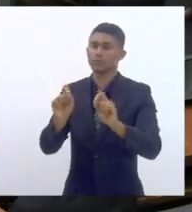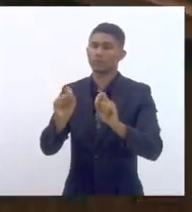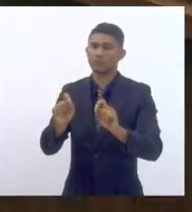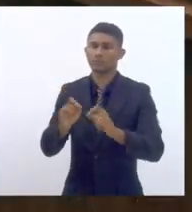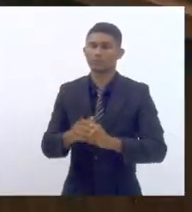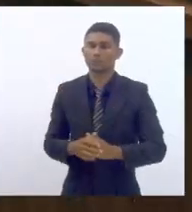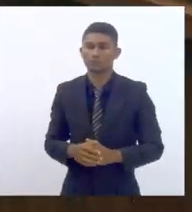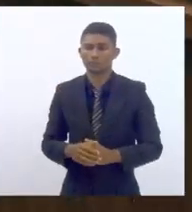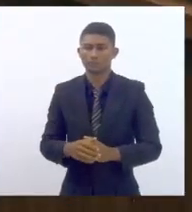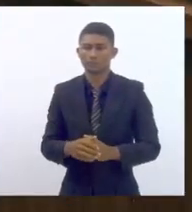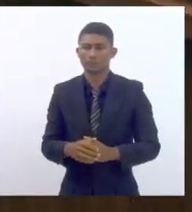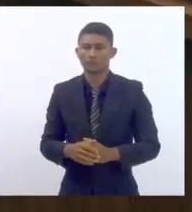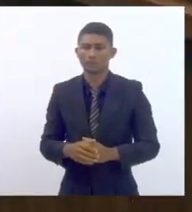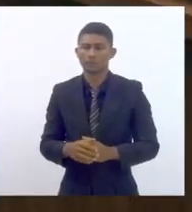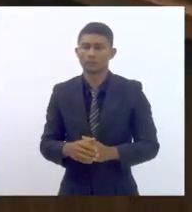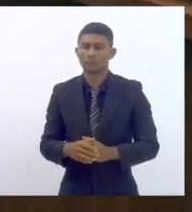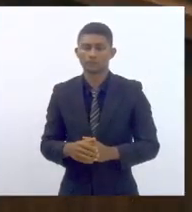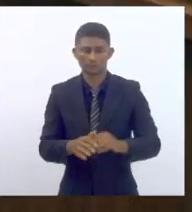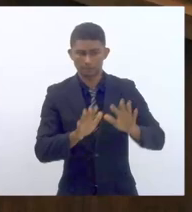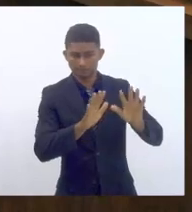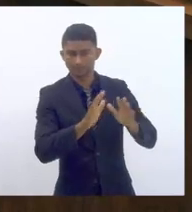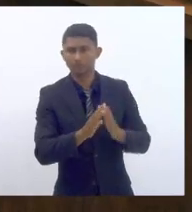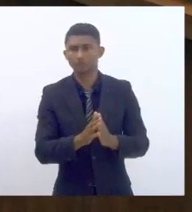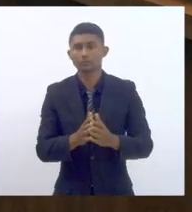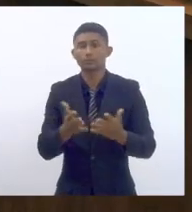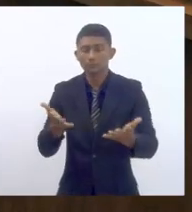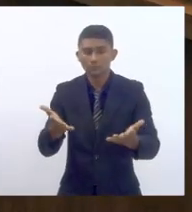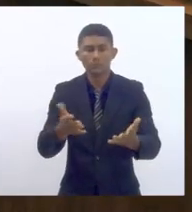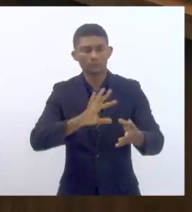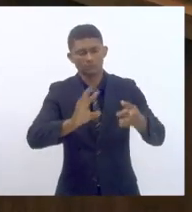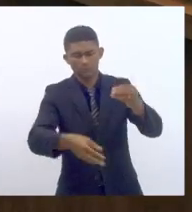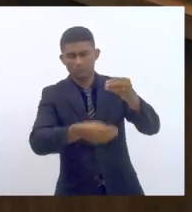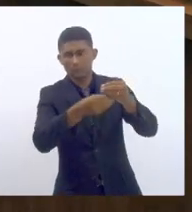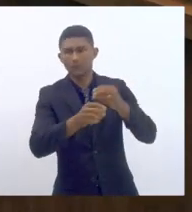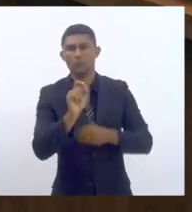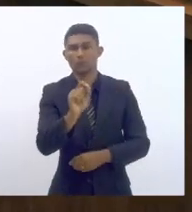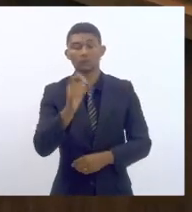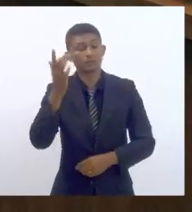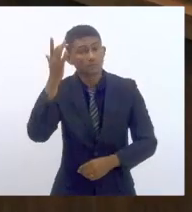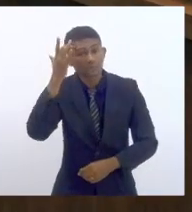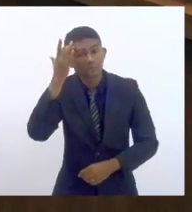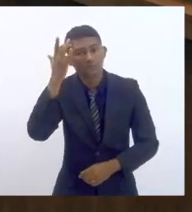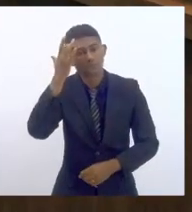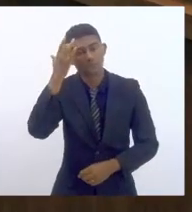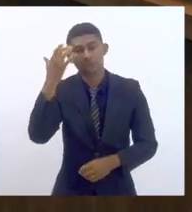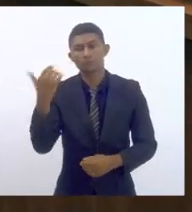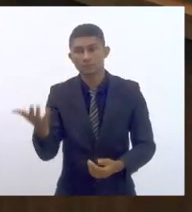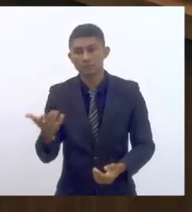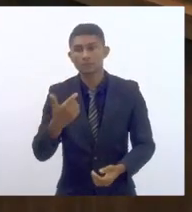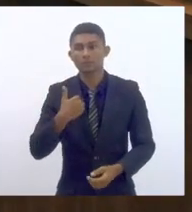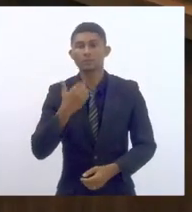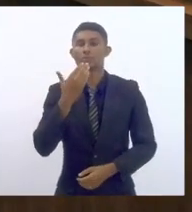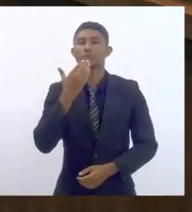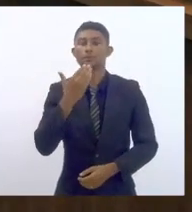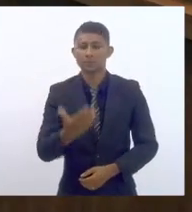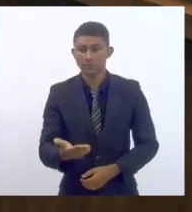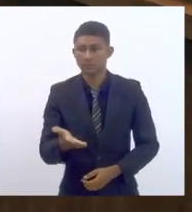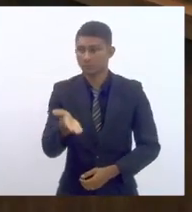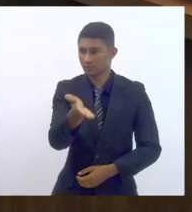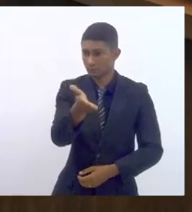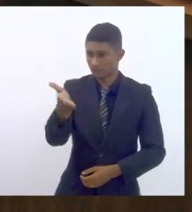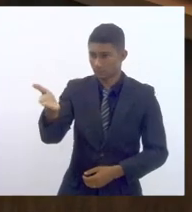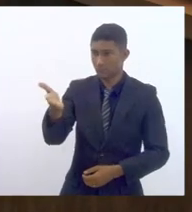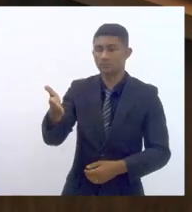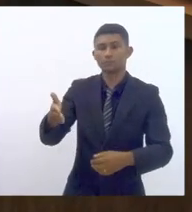Atendendo a Vossa Excelência. Espera aí, Gustavo. E só para complementar, deputado Gustavo, eu acho que, e aqui eu quero clamar a atenção não só da oposição de